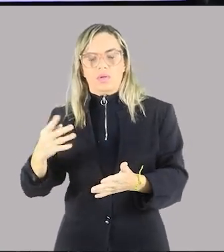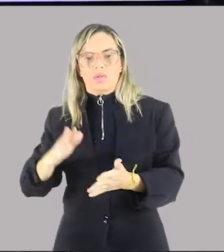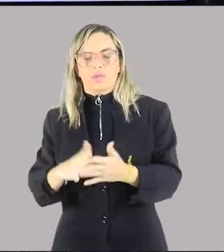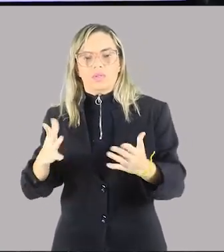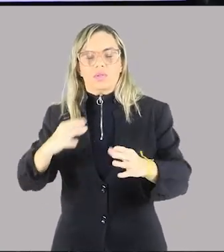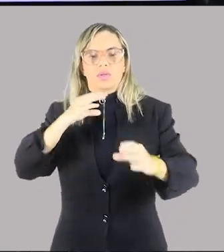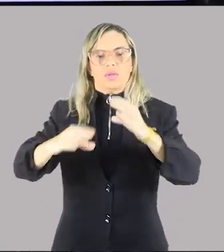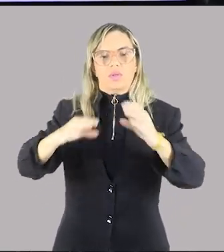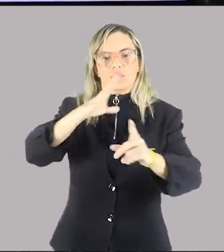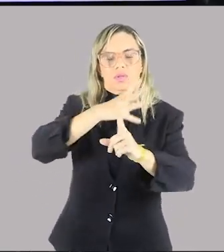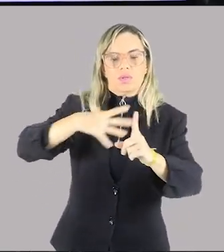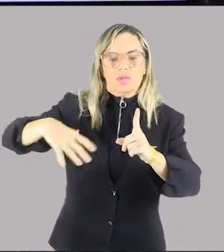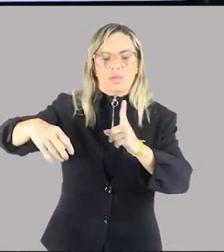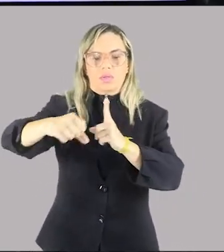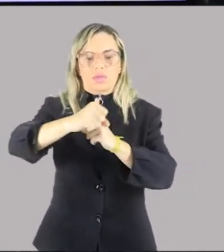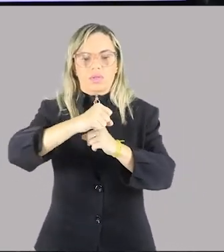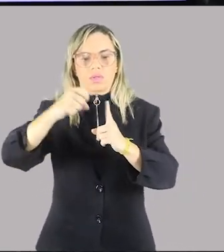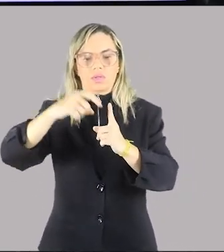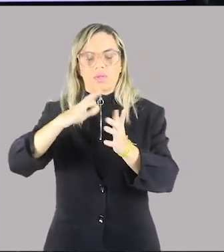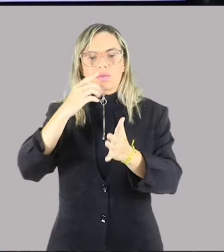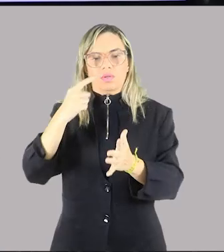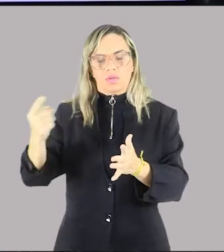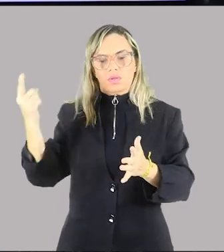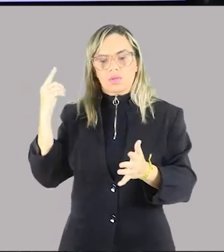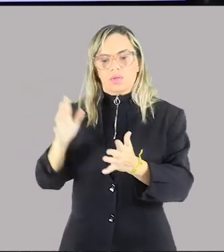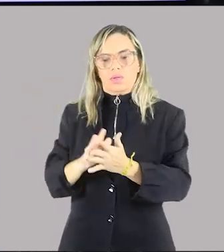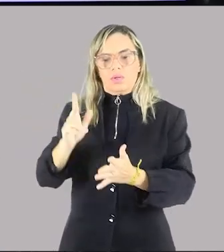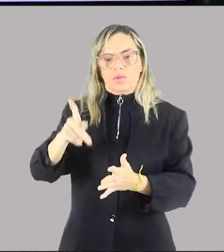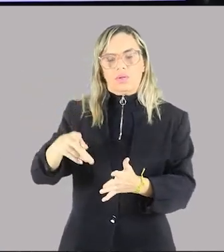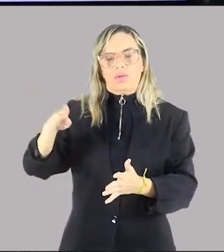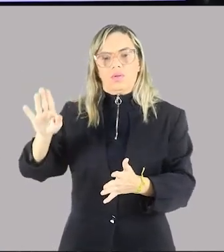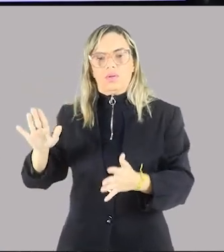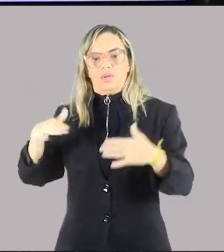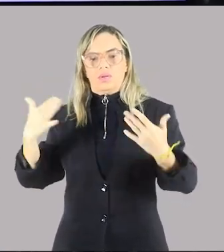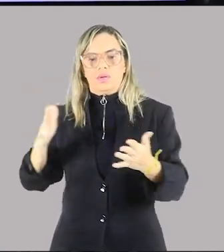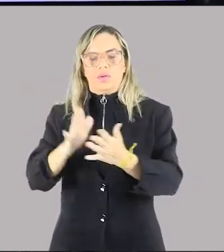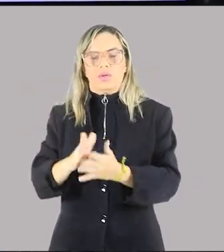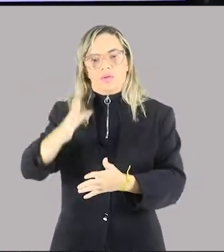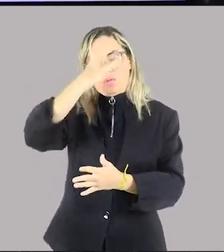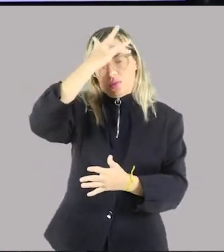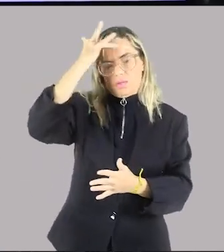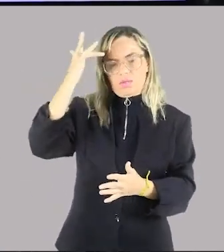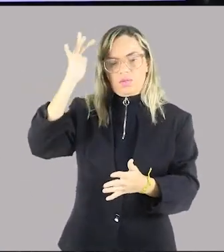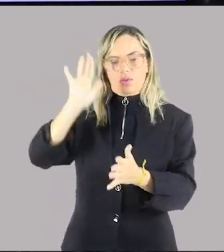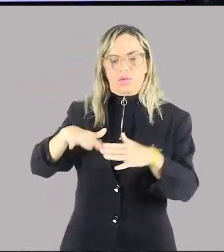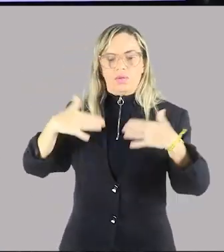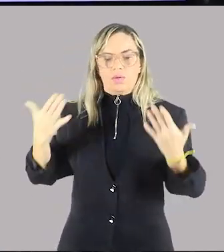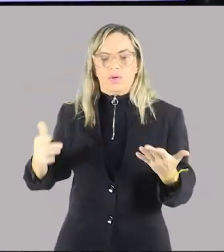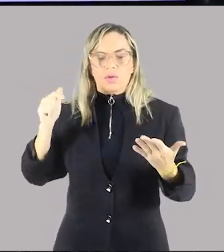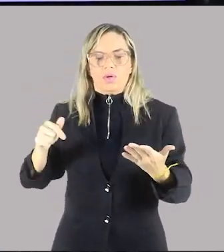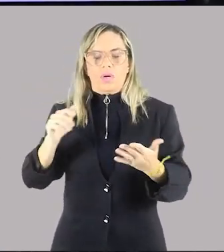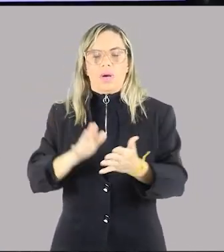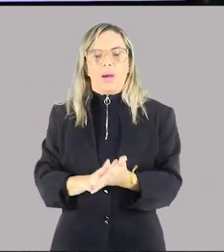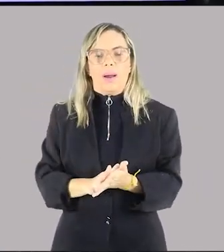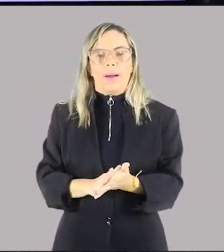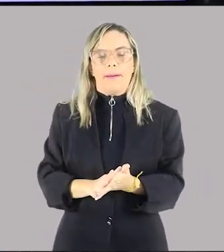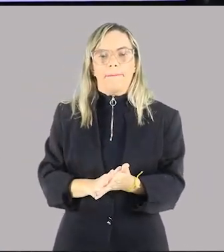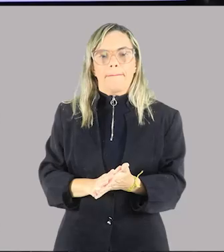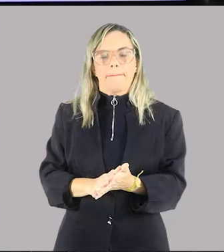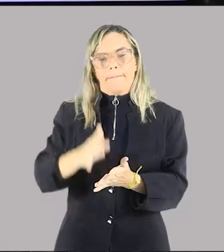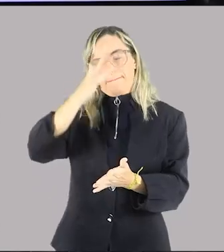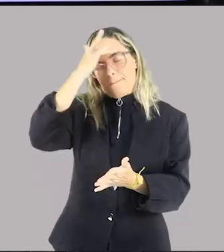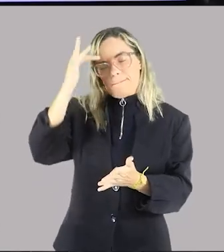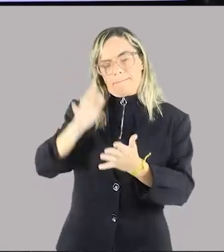social. Aquela concessionária de serviço público terá agentes. Esses agentes serão agentes públicos. Serão